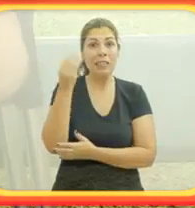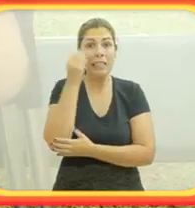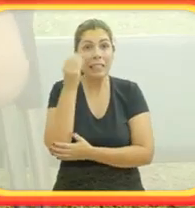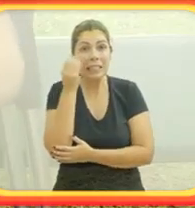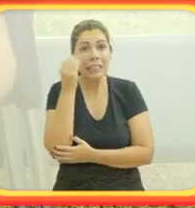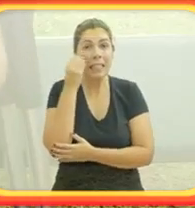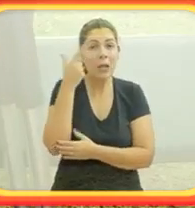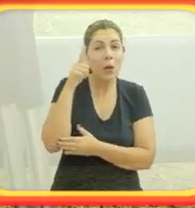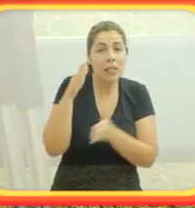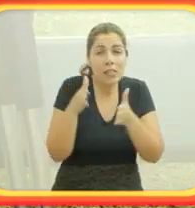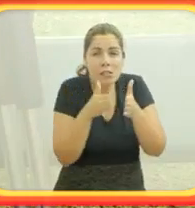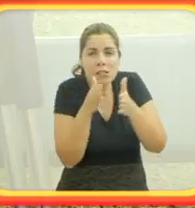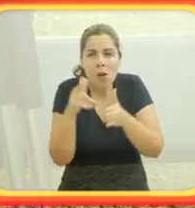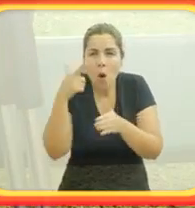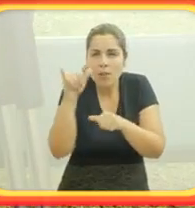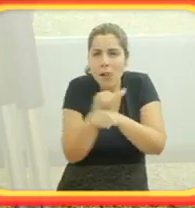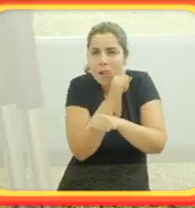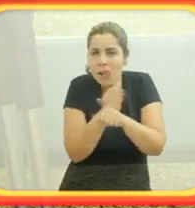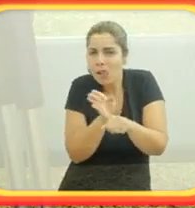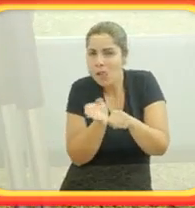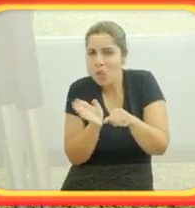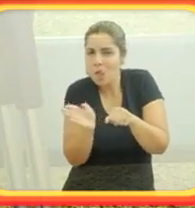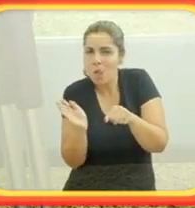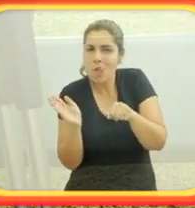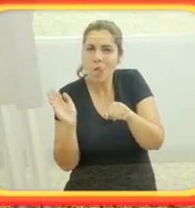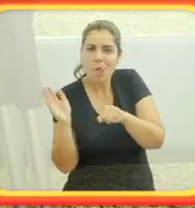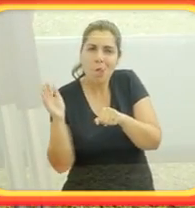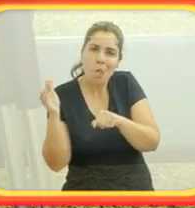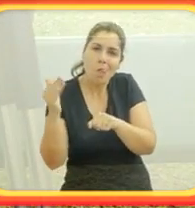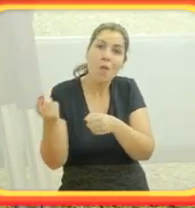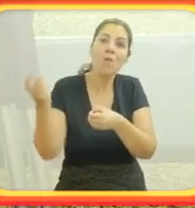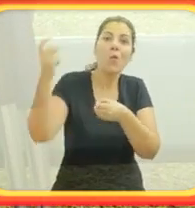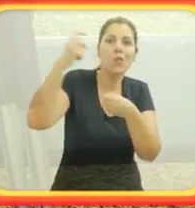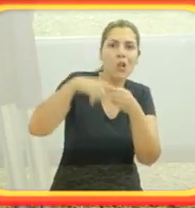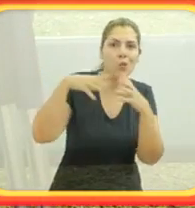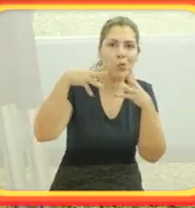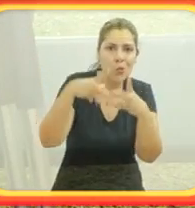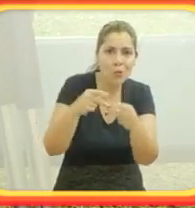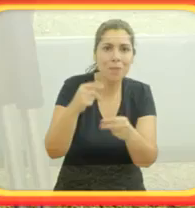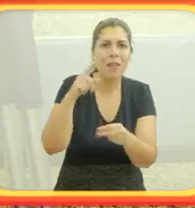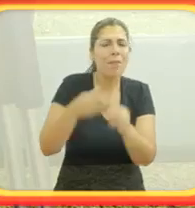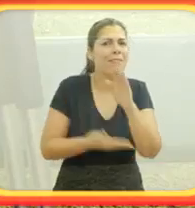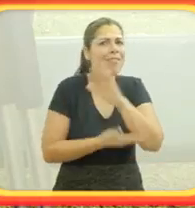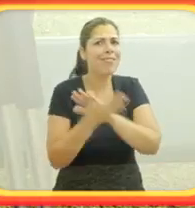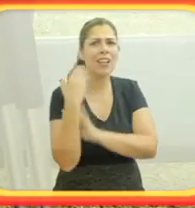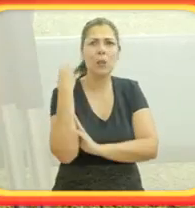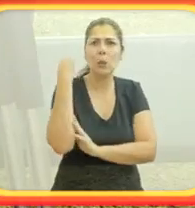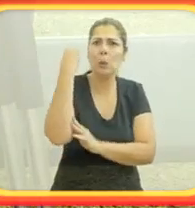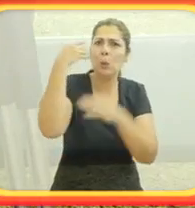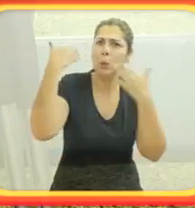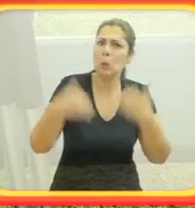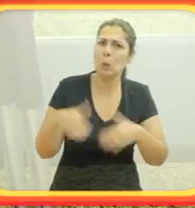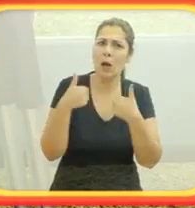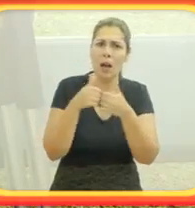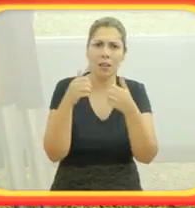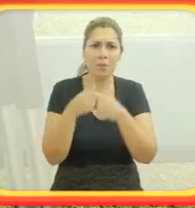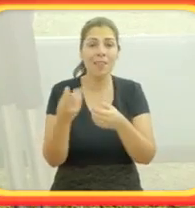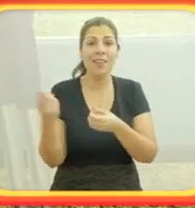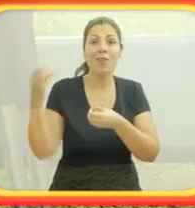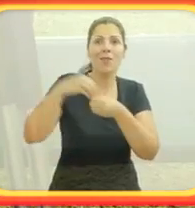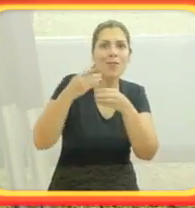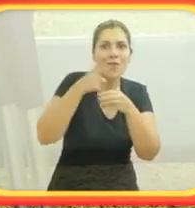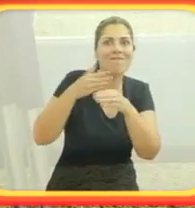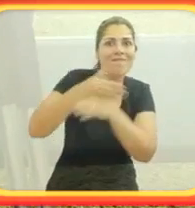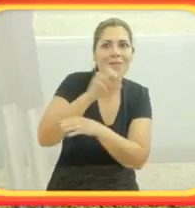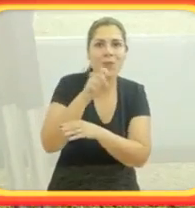todo, fiz uma viagem enorme, tudo de ônibus. E aí voltei e entrei no Sudão, pela área mais próxima